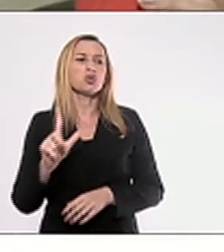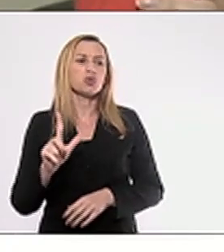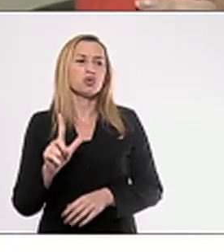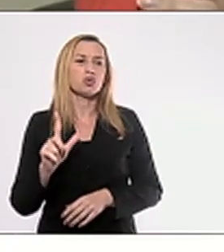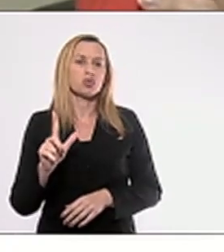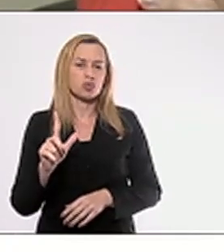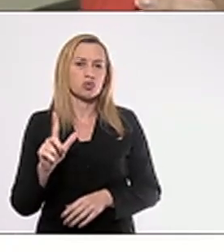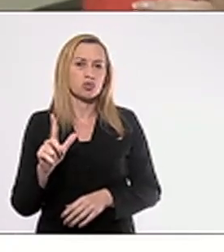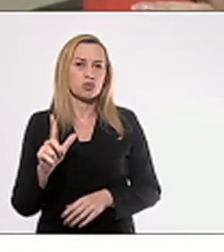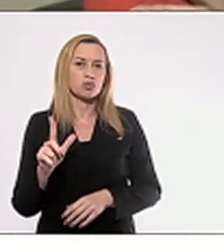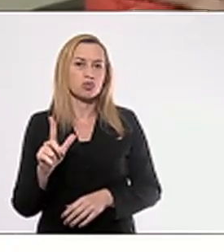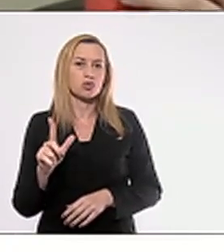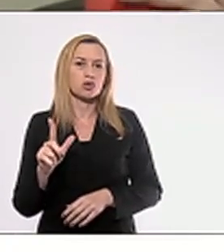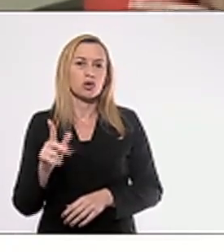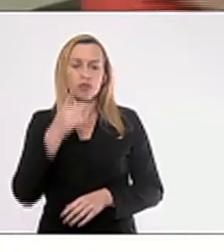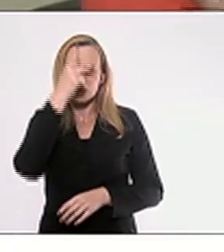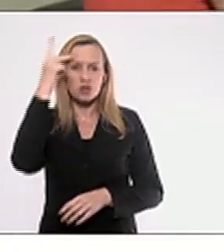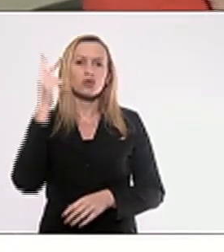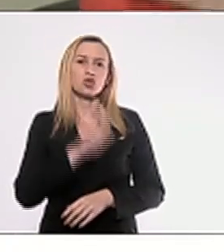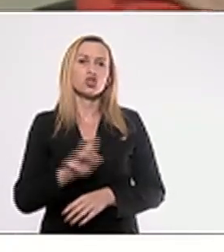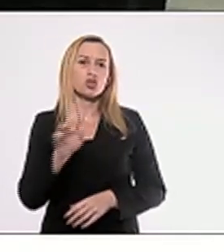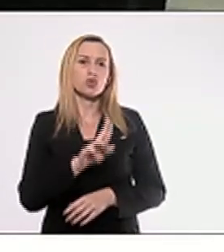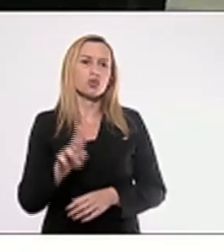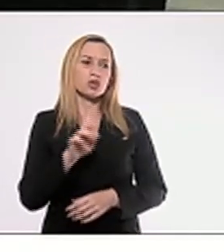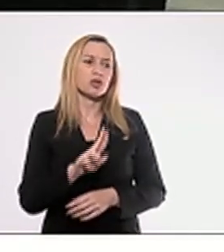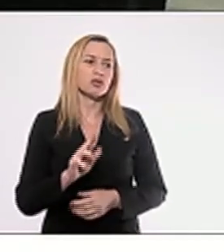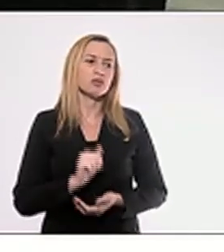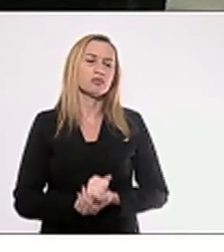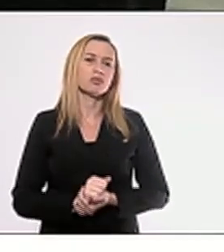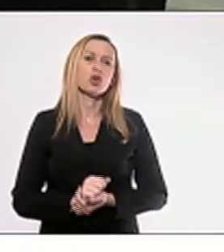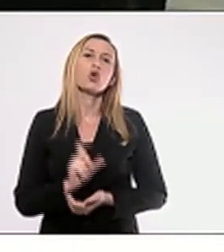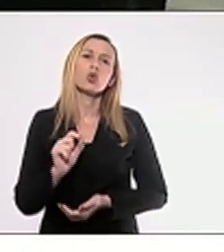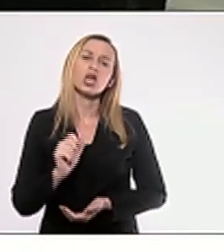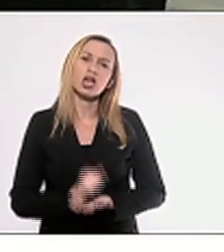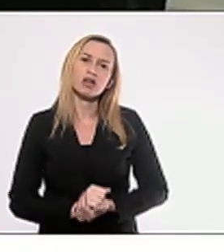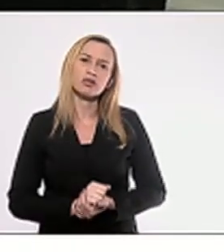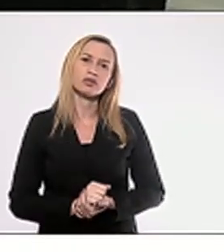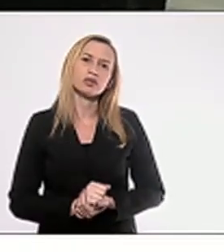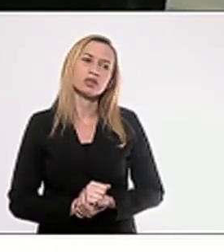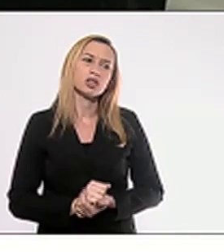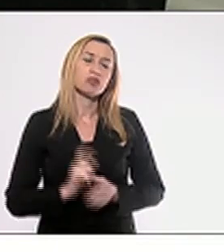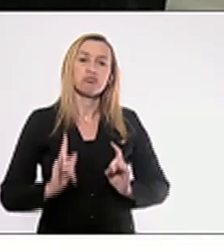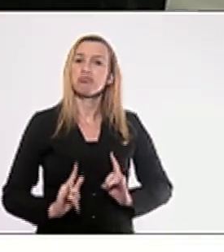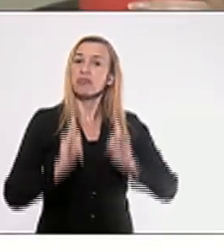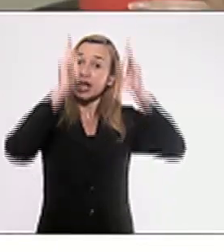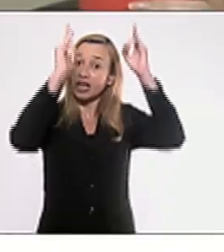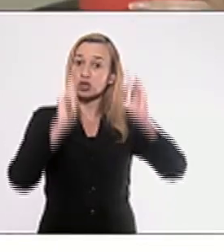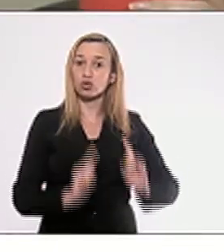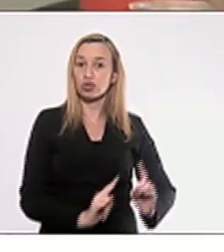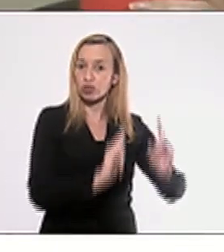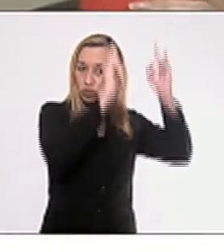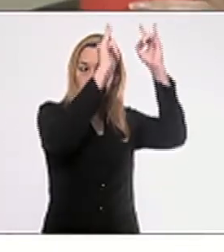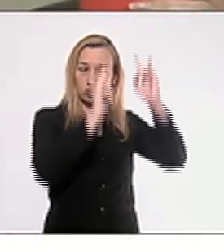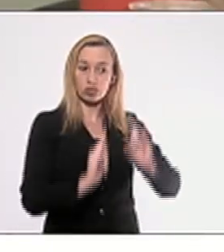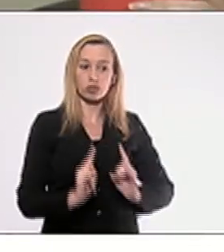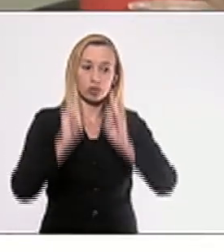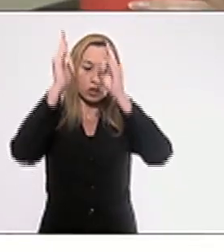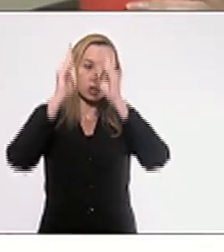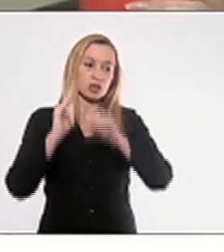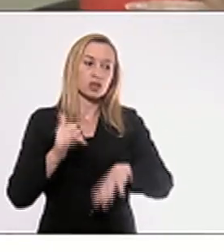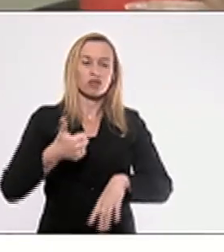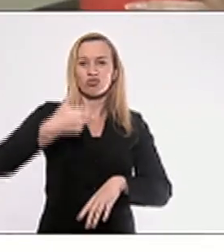2 polegadas. É 2 polegadas com relação ao quê? 2 polegadas são prédios acima de, com